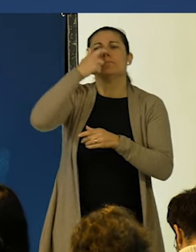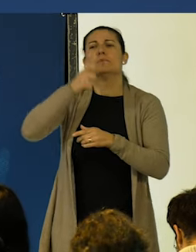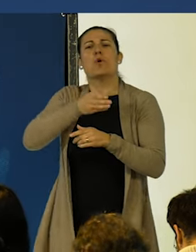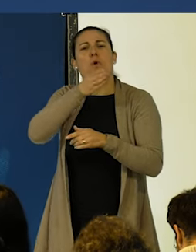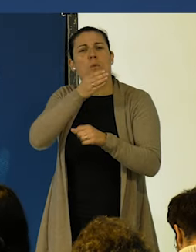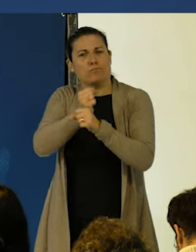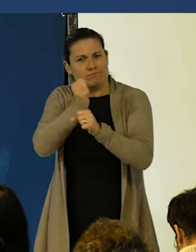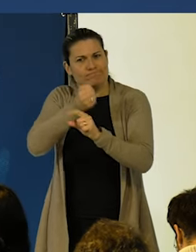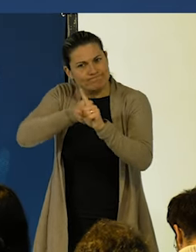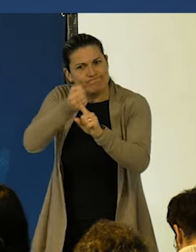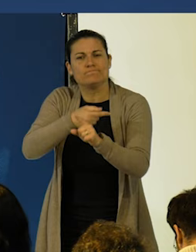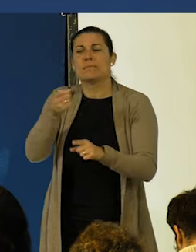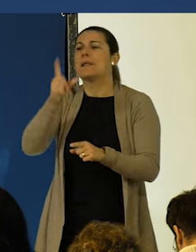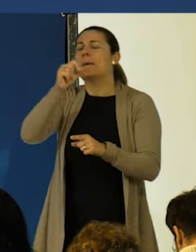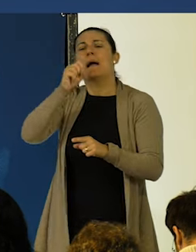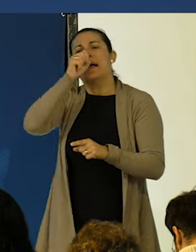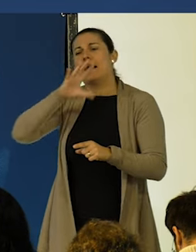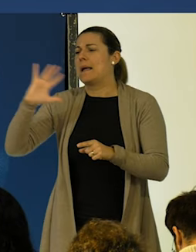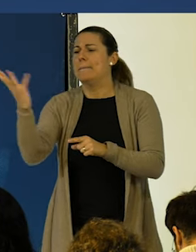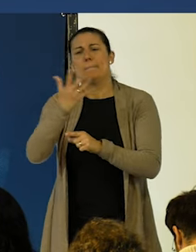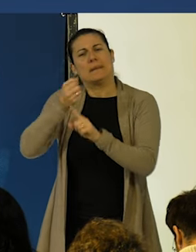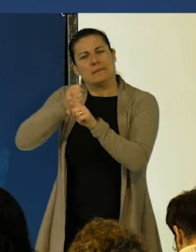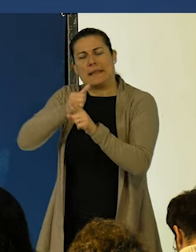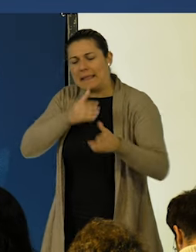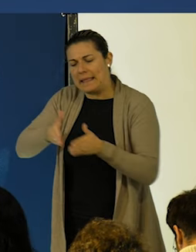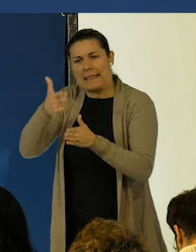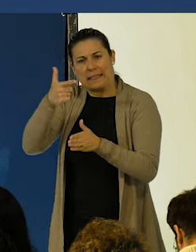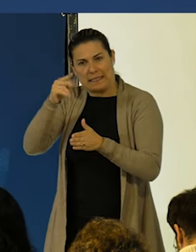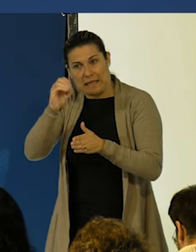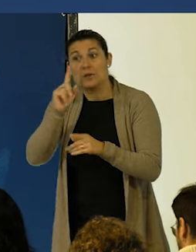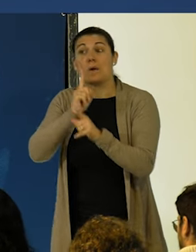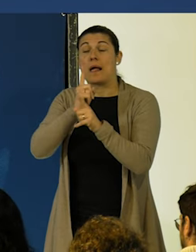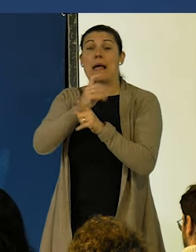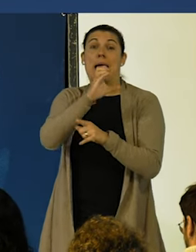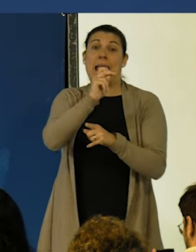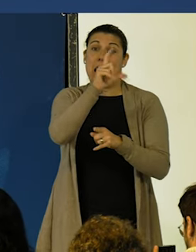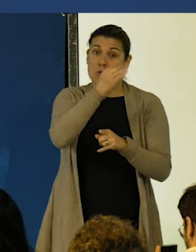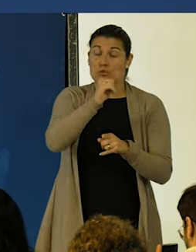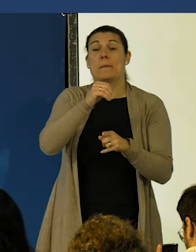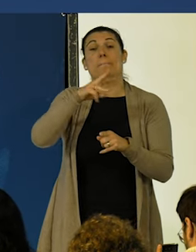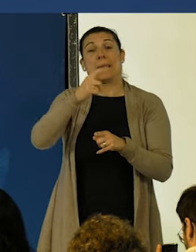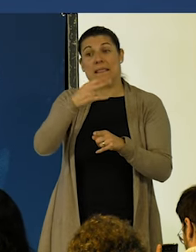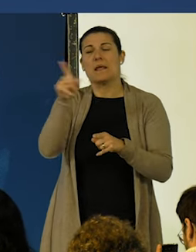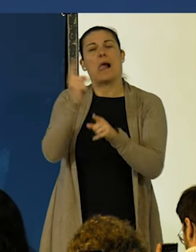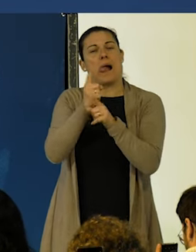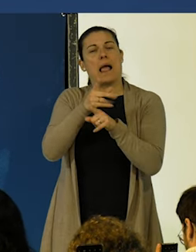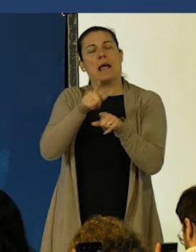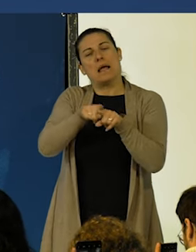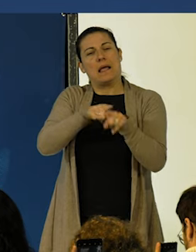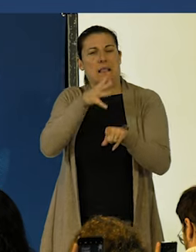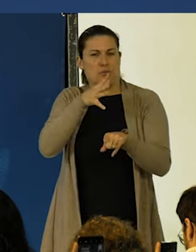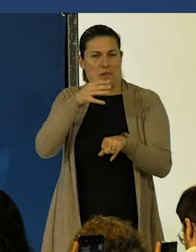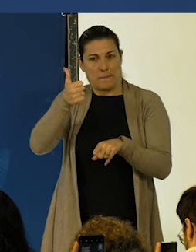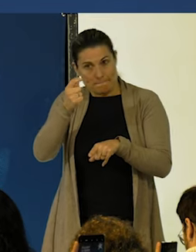causa ambiental, na defesa do Tejo contra a poluição, que foi a bandeira do Carlos Matias enquanto deputado do Bloco de Esquerda e dos